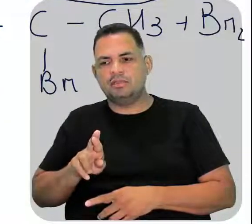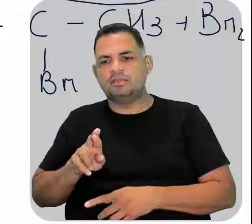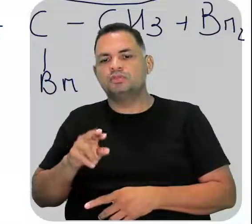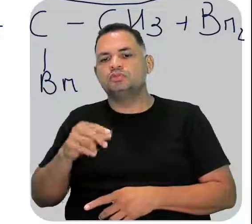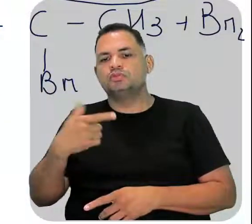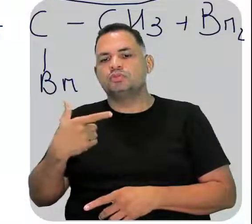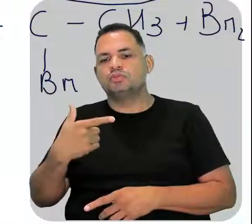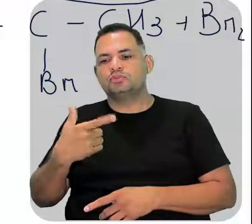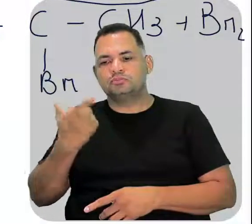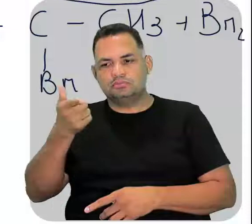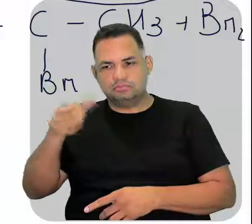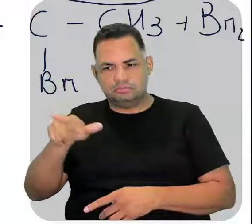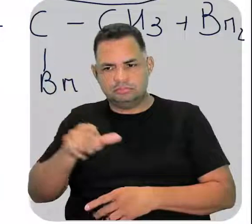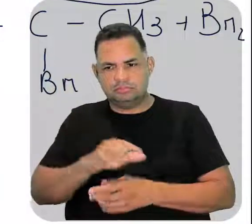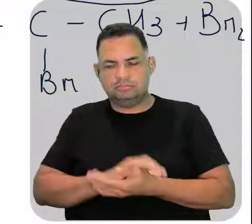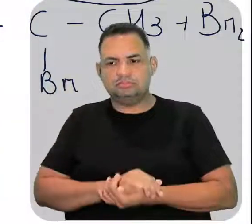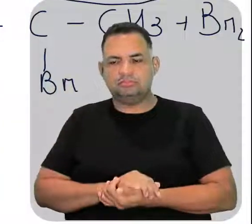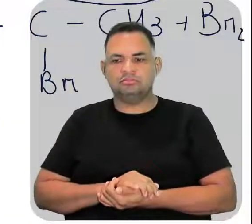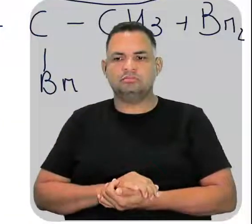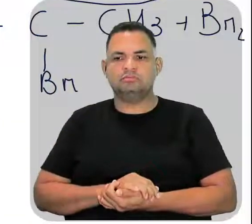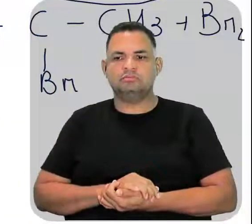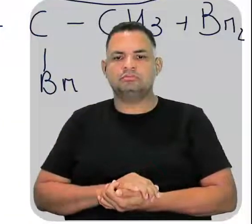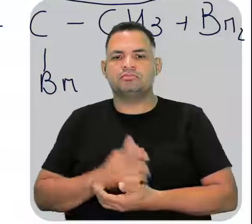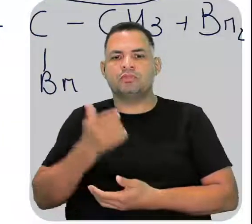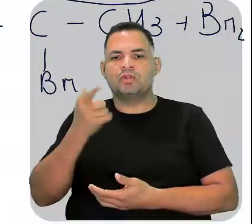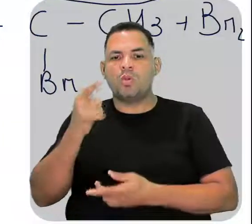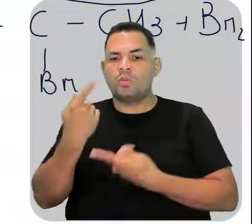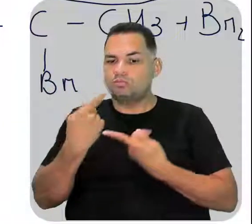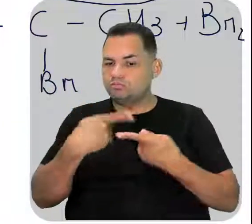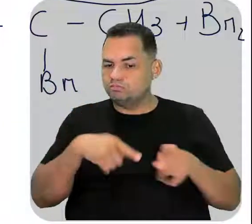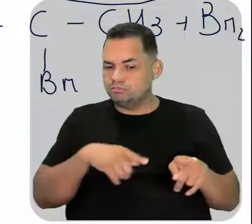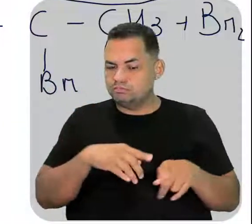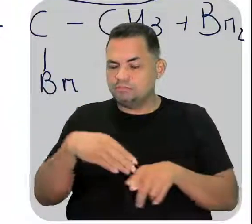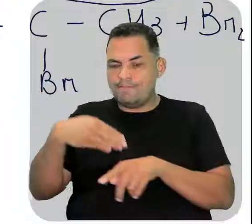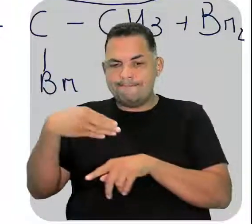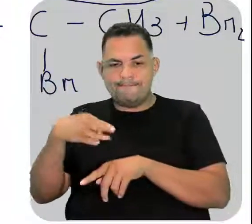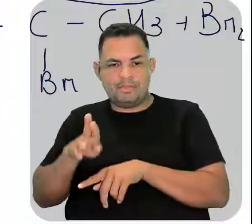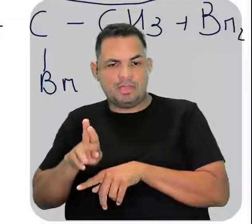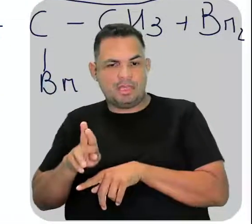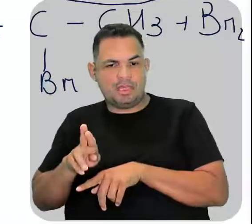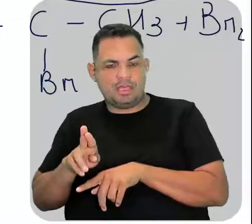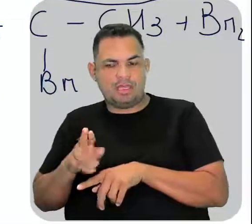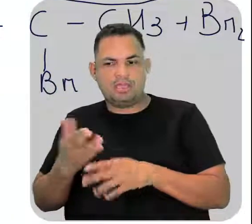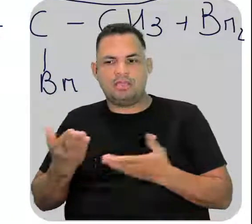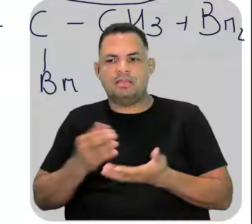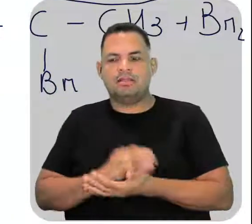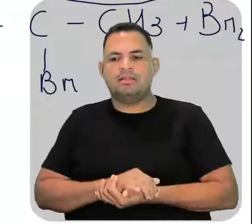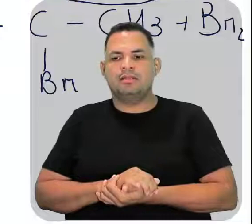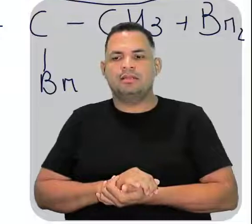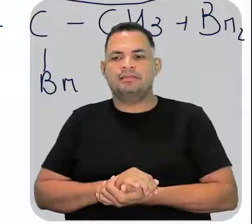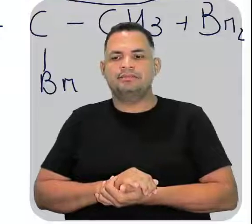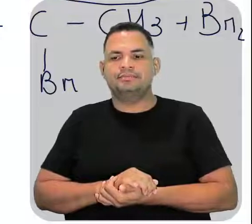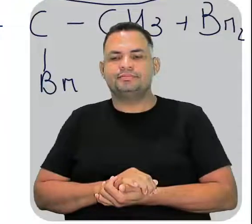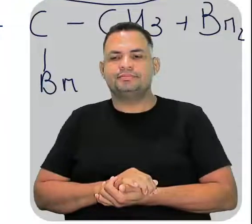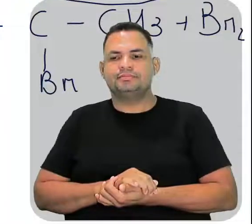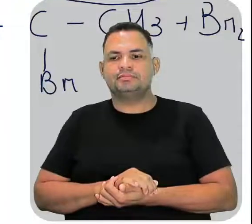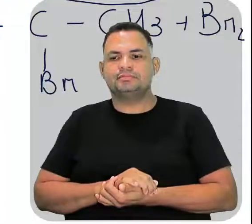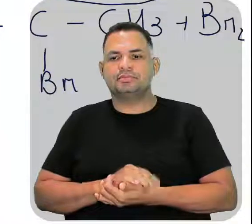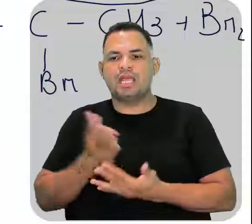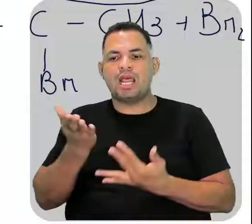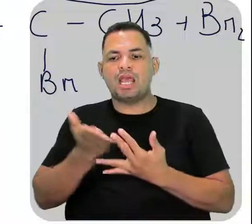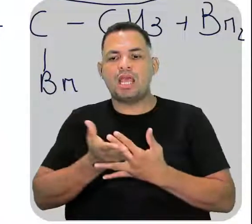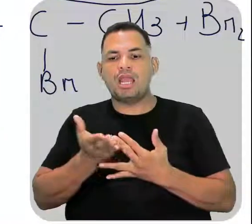Br2 de novo. Então eu vou ter um outro ataque do bromo no meu alceno agora, e ele vai ocorrer entre